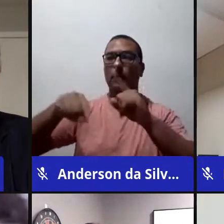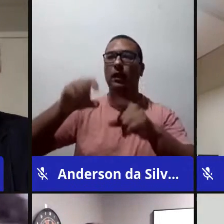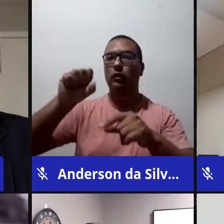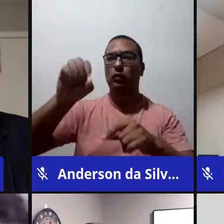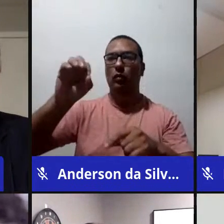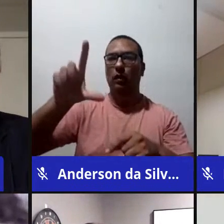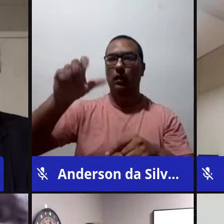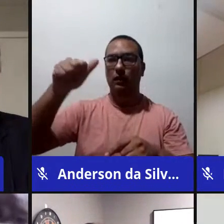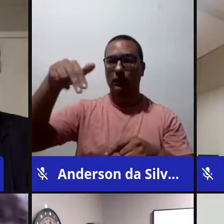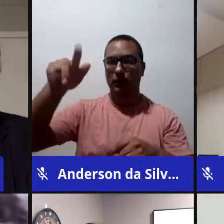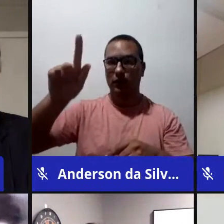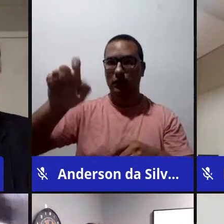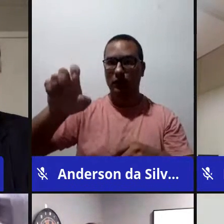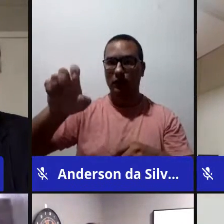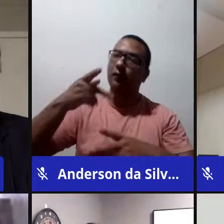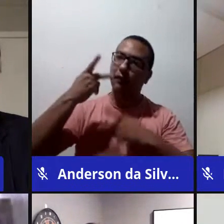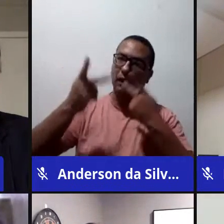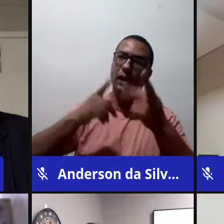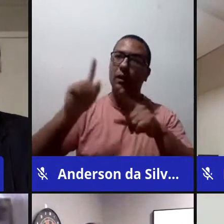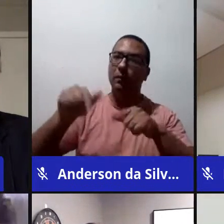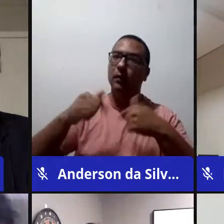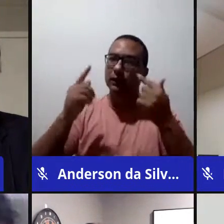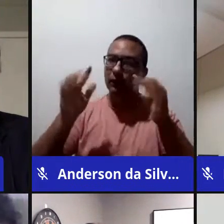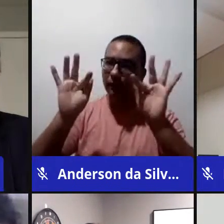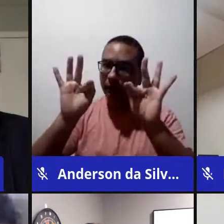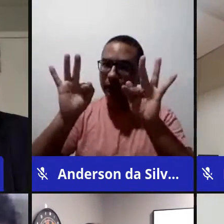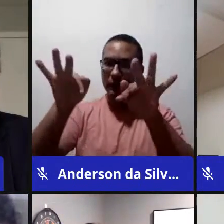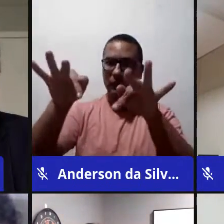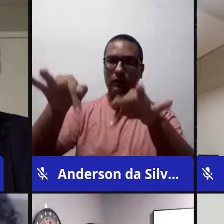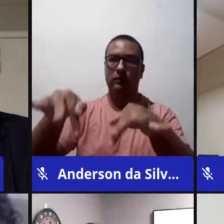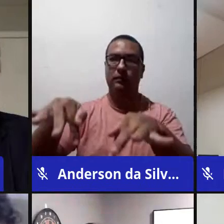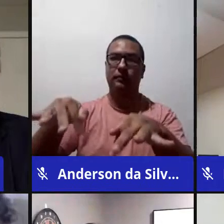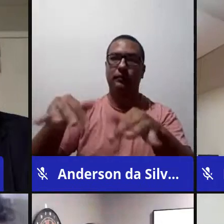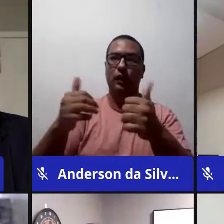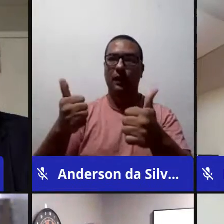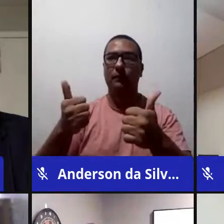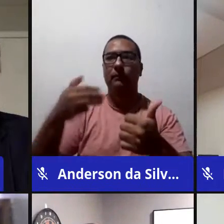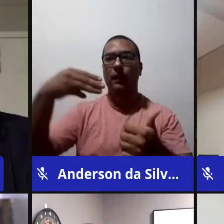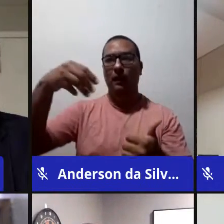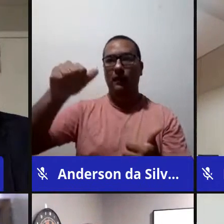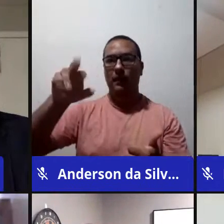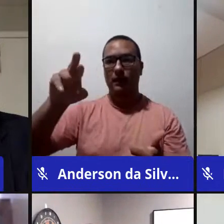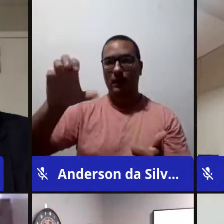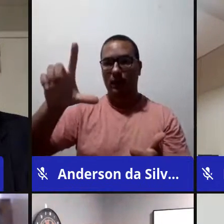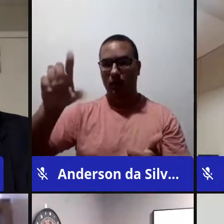gente vai encerrando, vai caminhando para o encerramento. Marcelo?